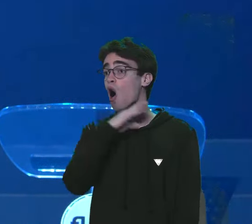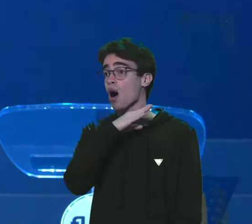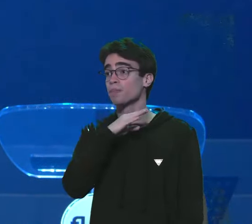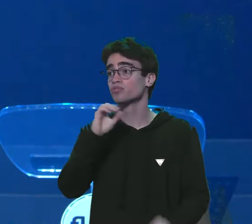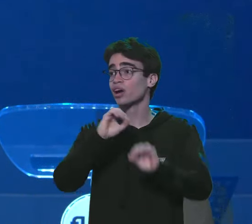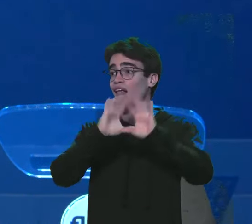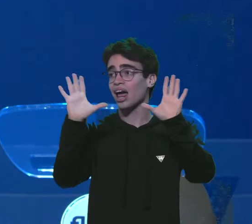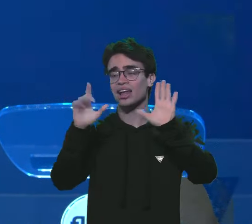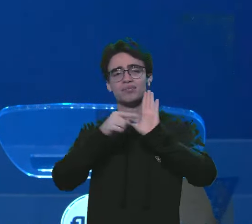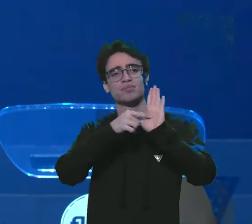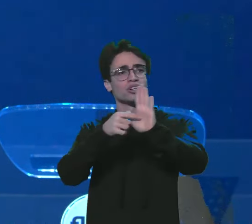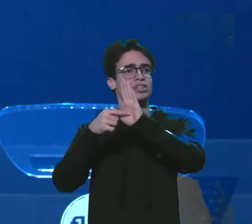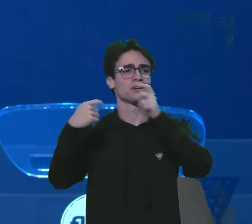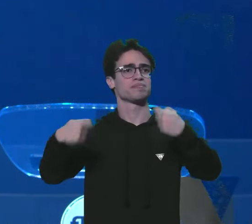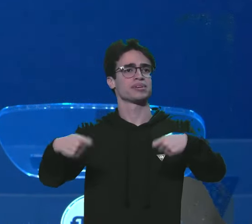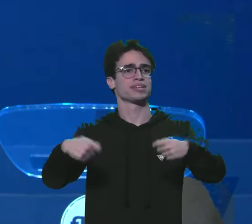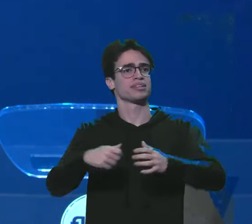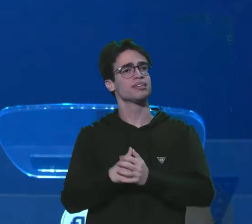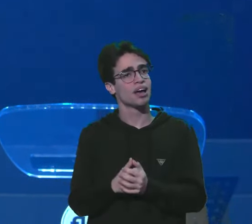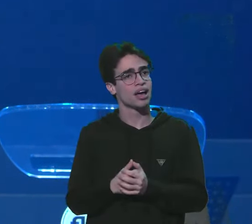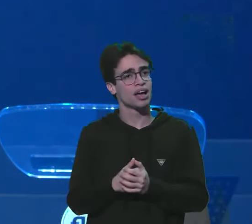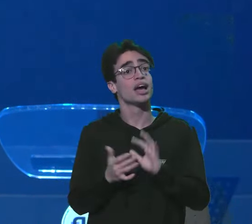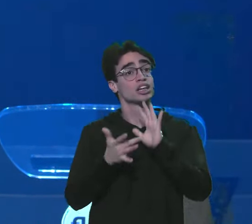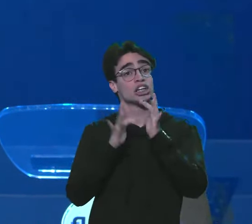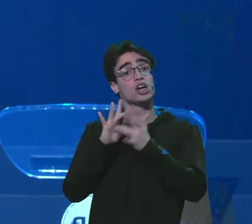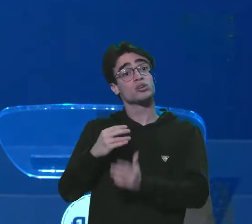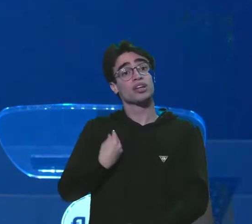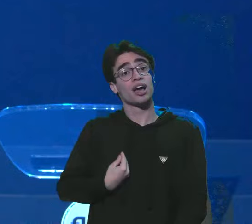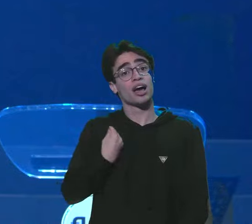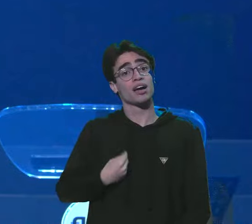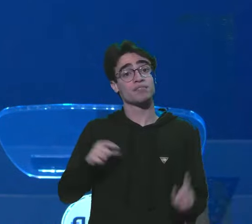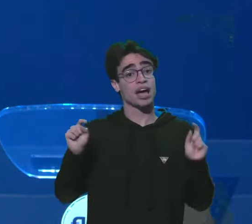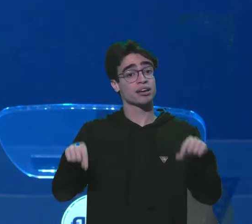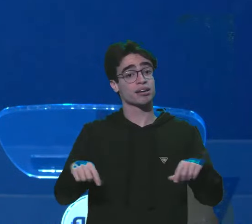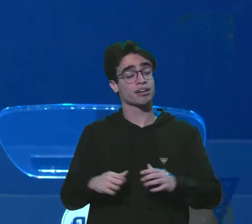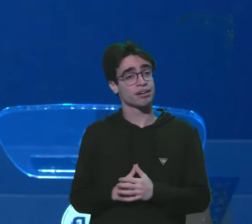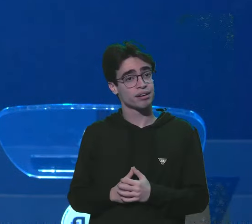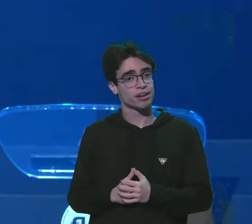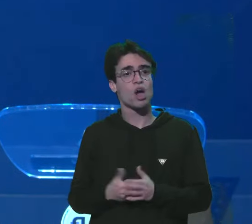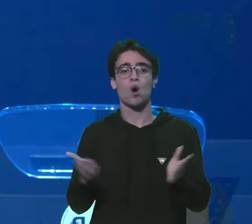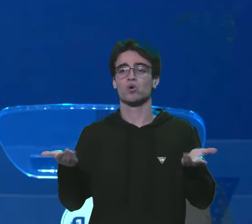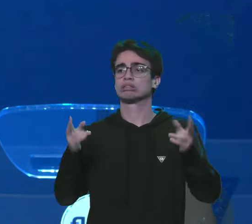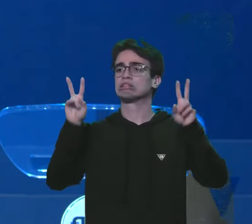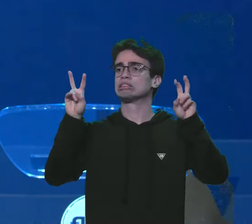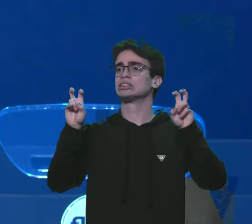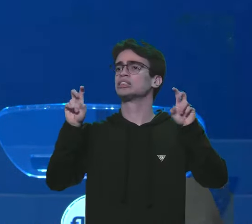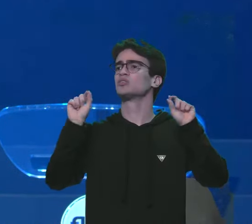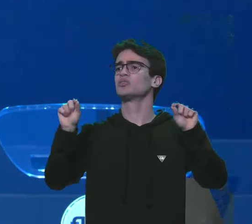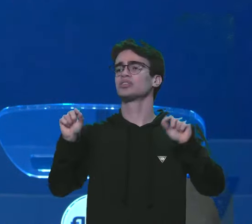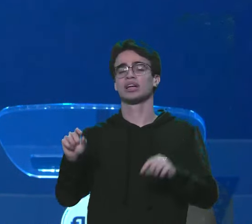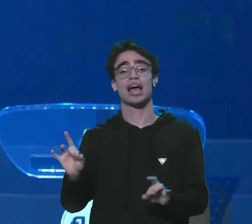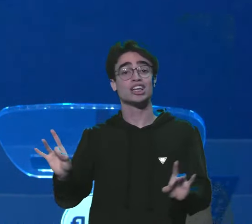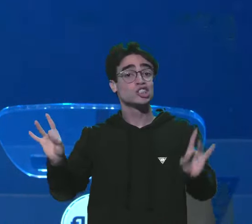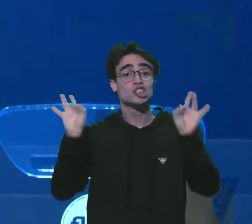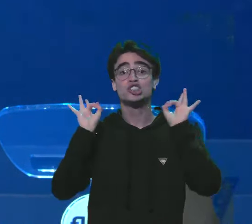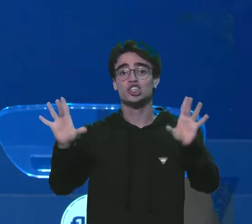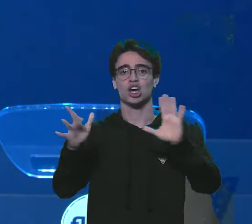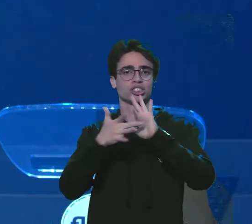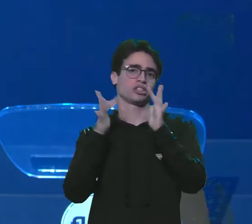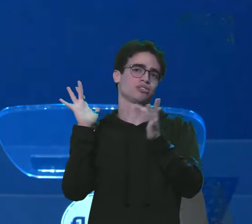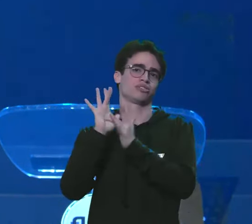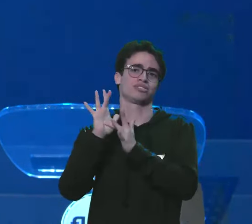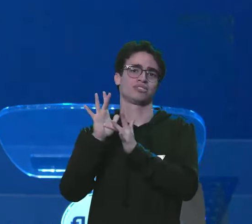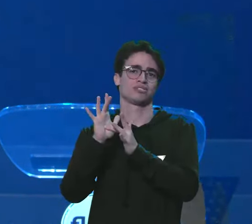ser lembrado. Jesus está neste lugar. E o título dessa mensagem de hoje é Apenas Jesus. Repete-se comigo, Apenas Jesus.